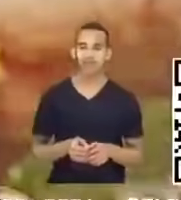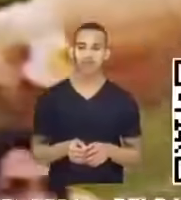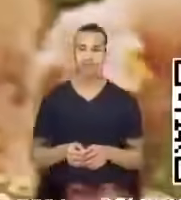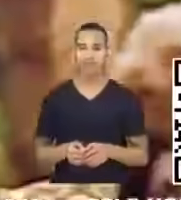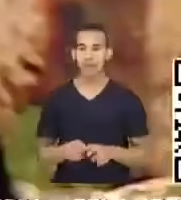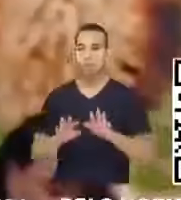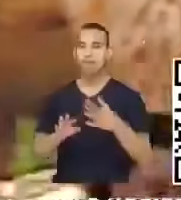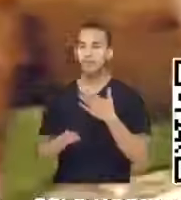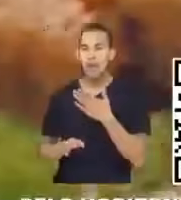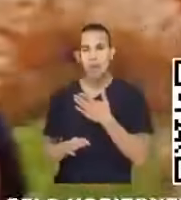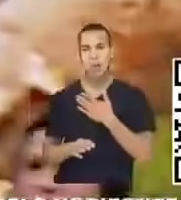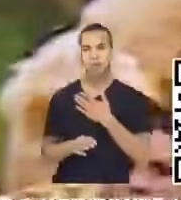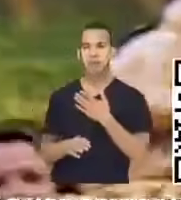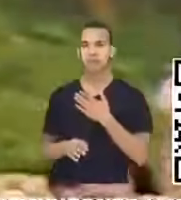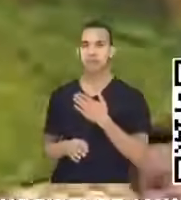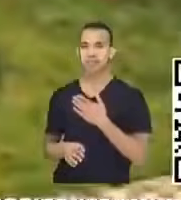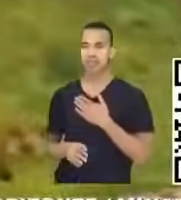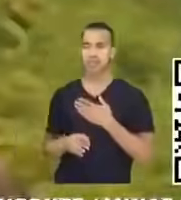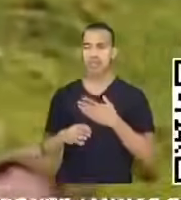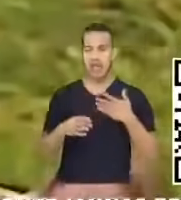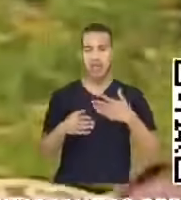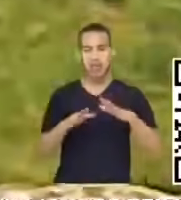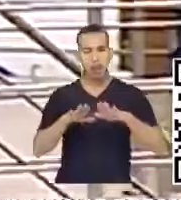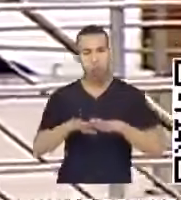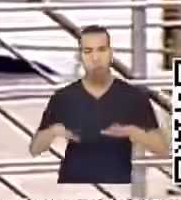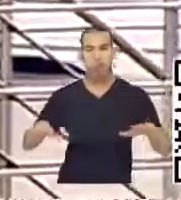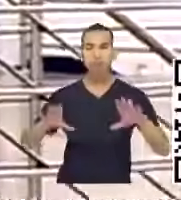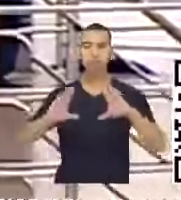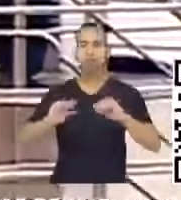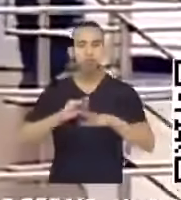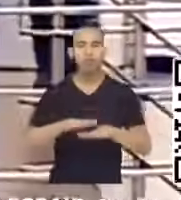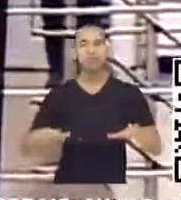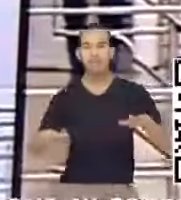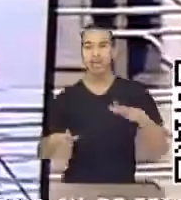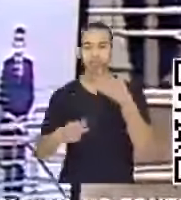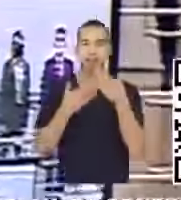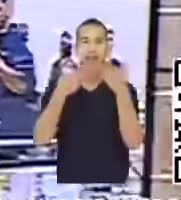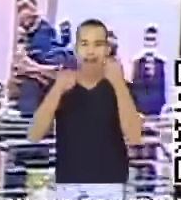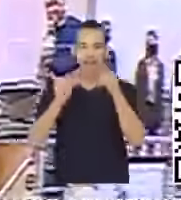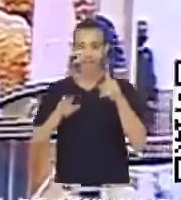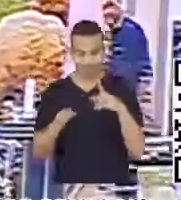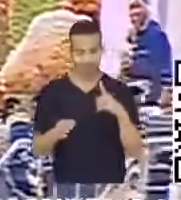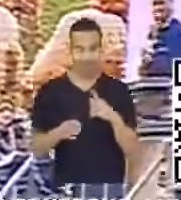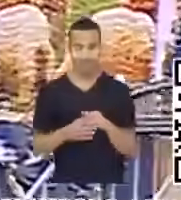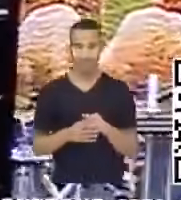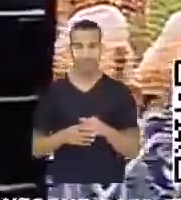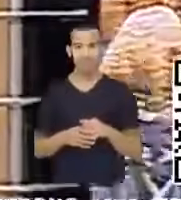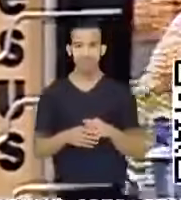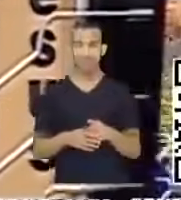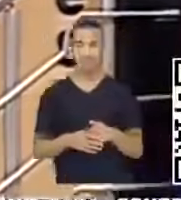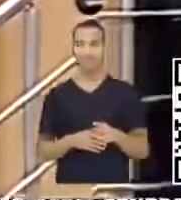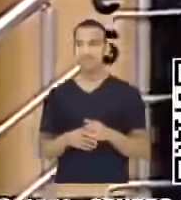é mas eu gosto mesmo é de Cama Um Bom colchão no chão e aqui é melhor ainda E aí e